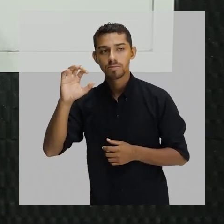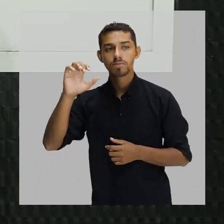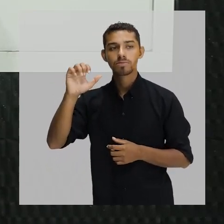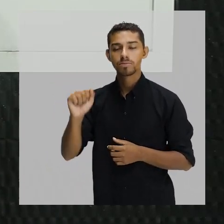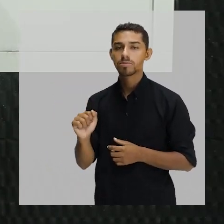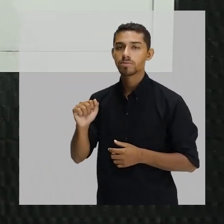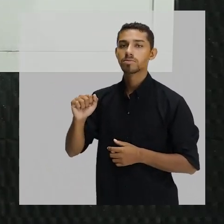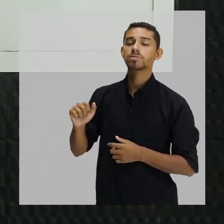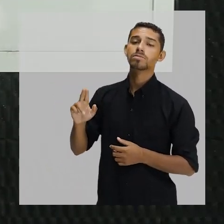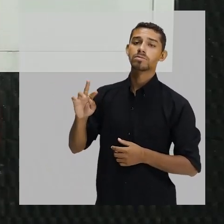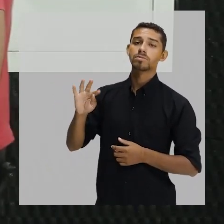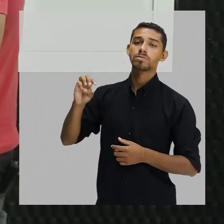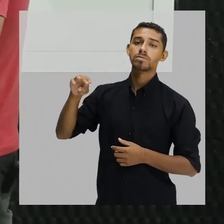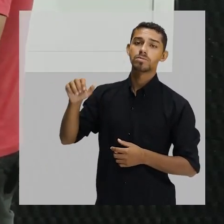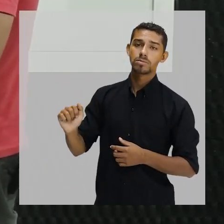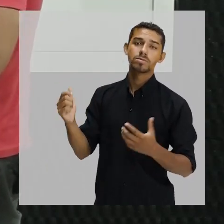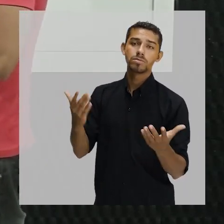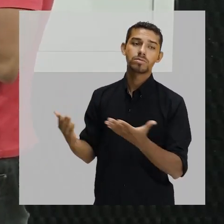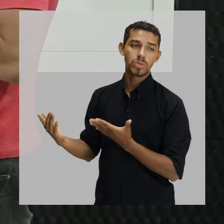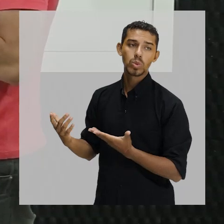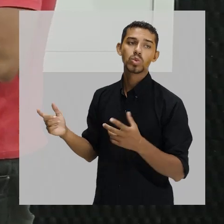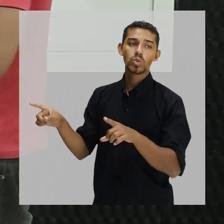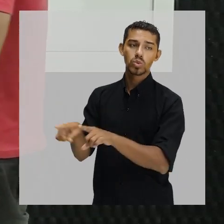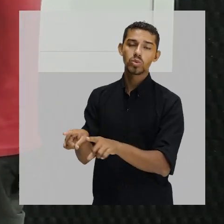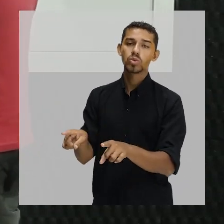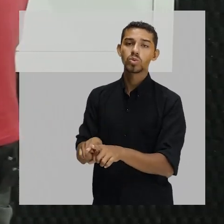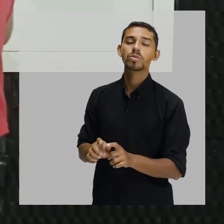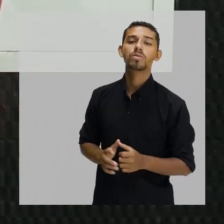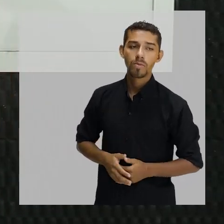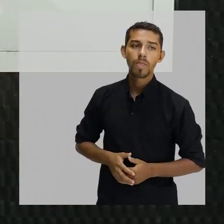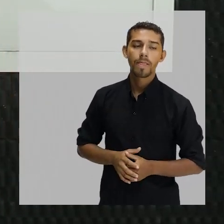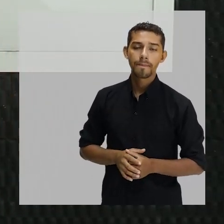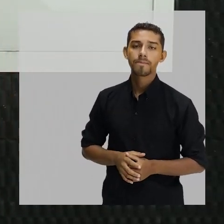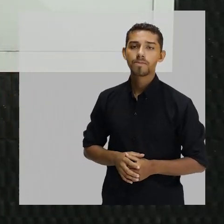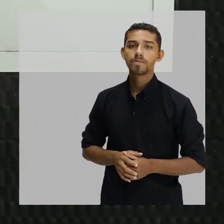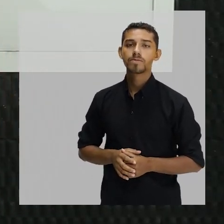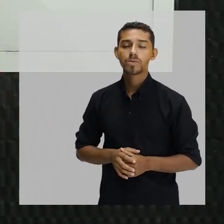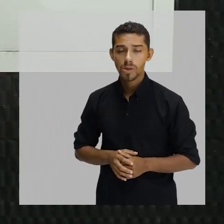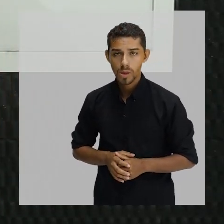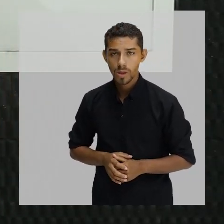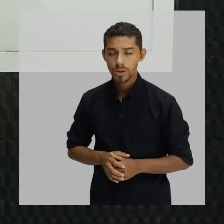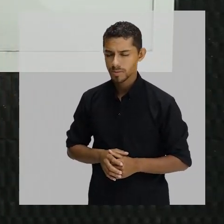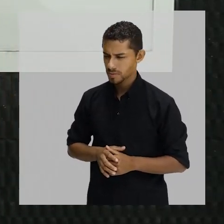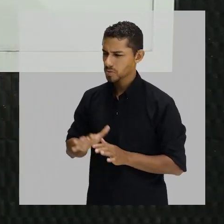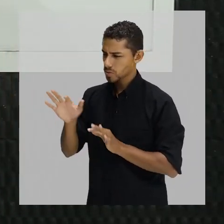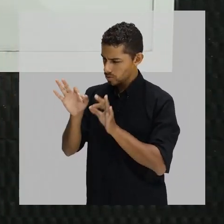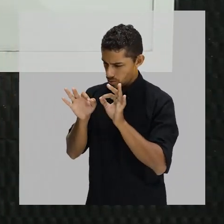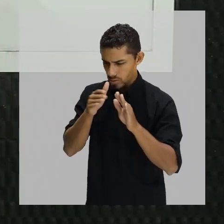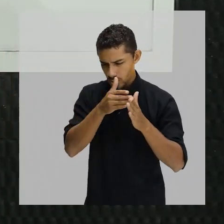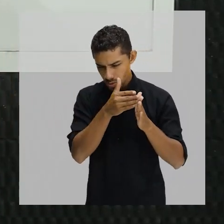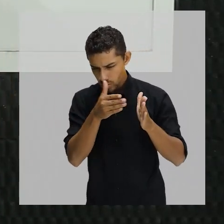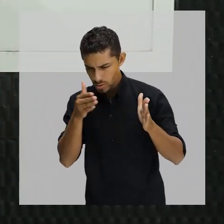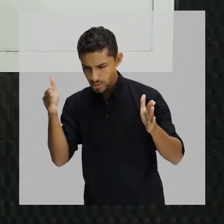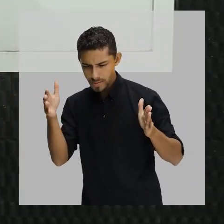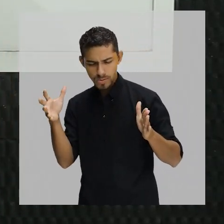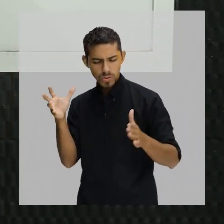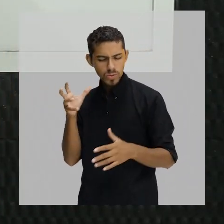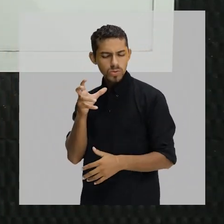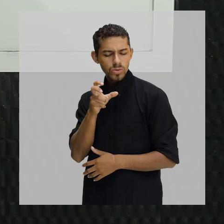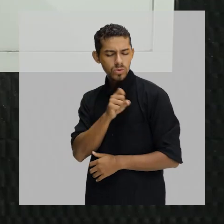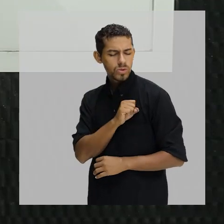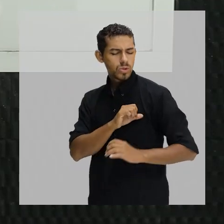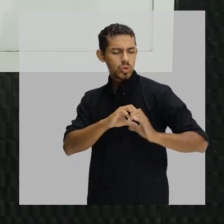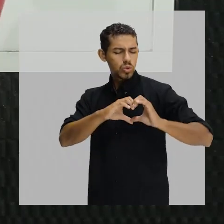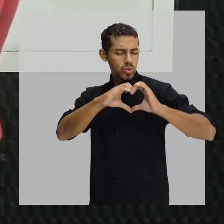filosófica pouco conhecida, mas também perfigura isso, que está na mesma ordem, tá? De paixão, espanto,